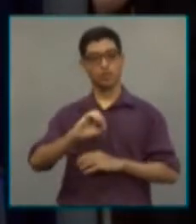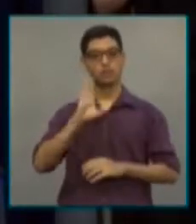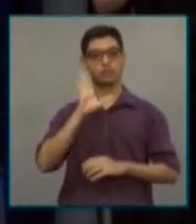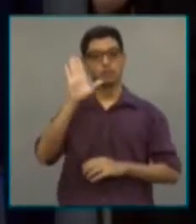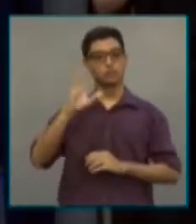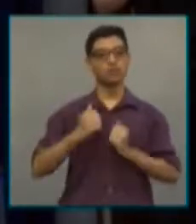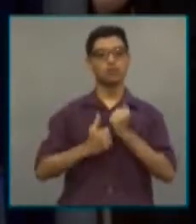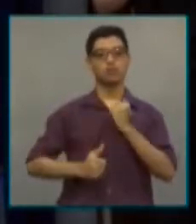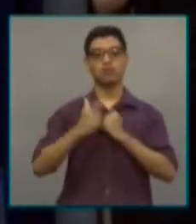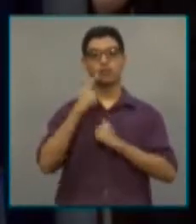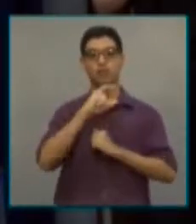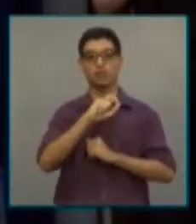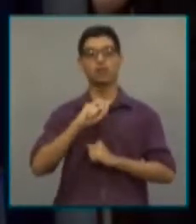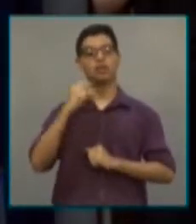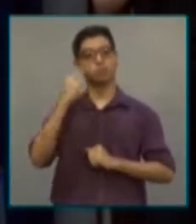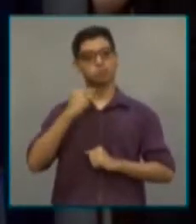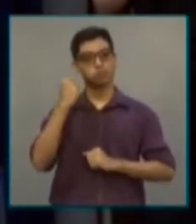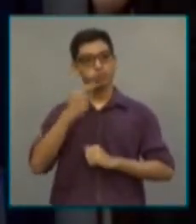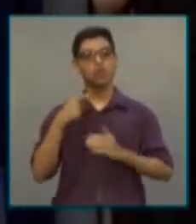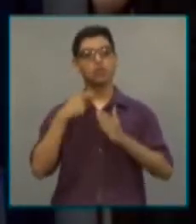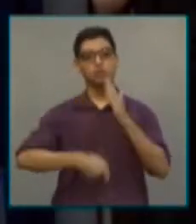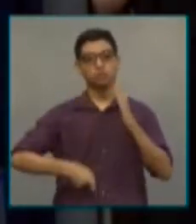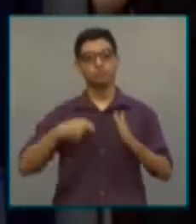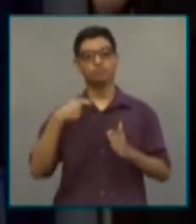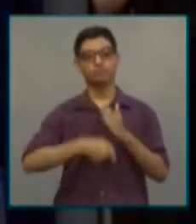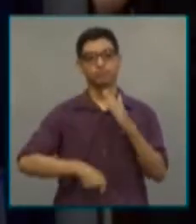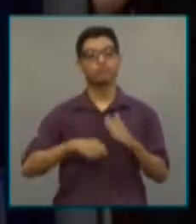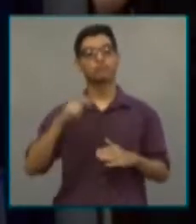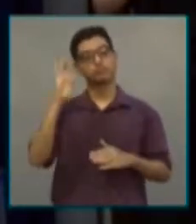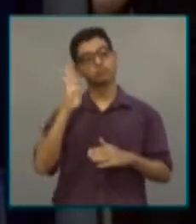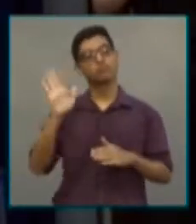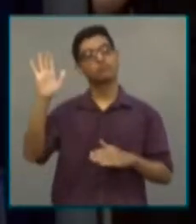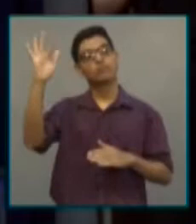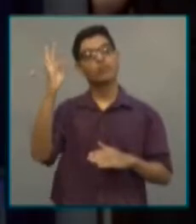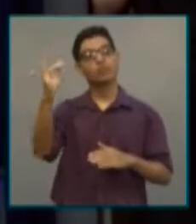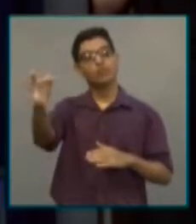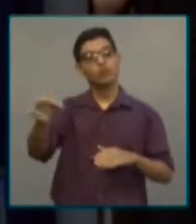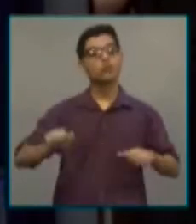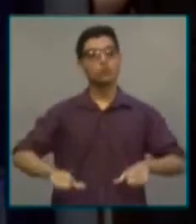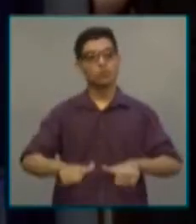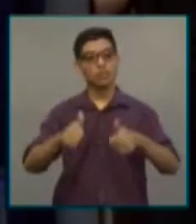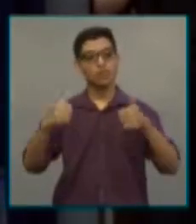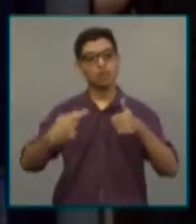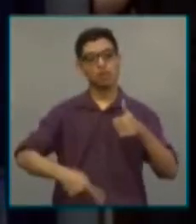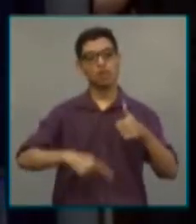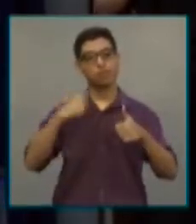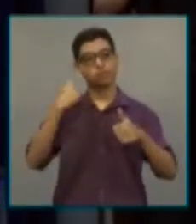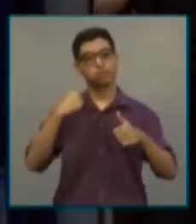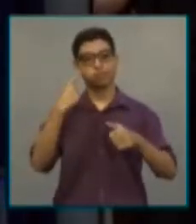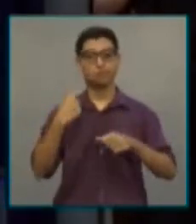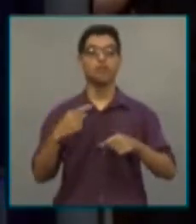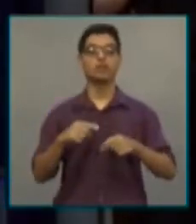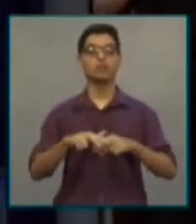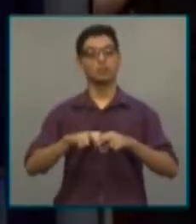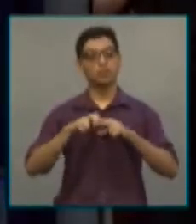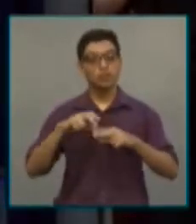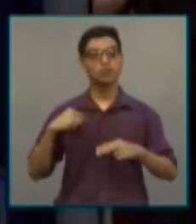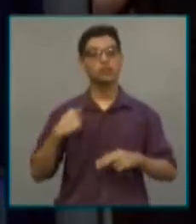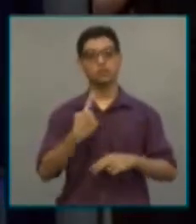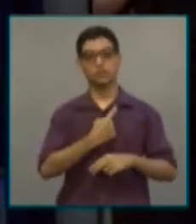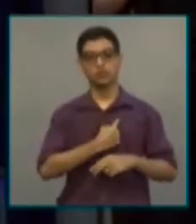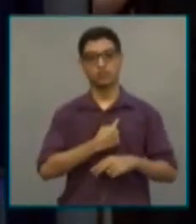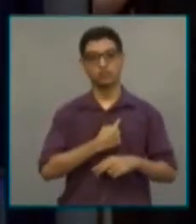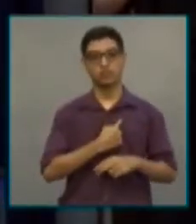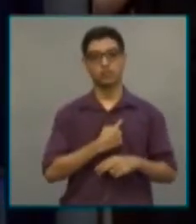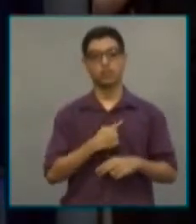advogados militantes, advogados que sonham por dias melhores da advocacia. E é por isso que é formado por representantes